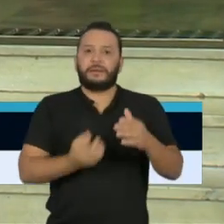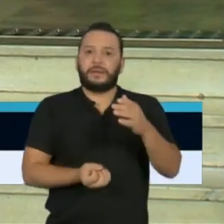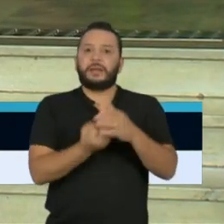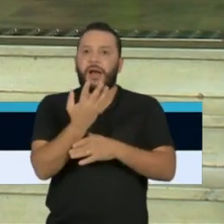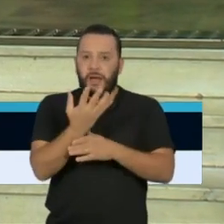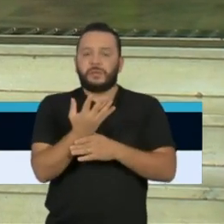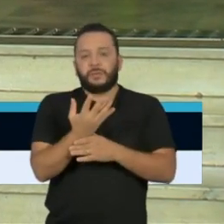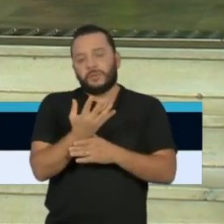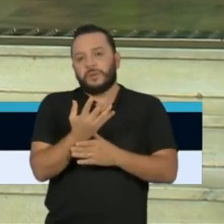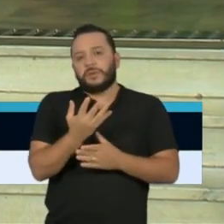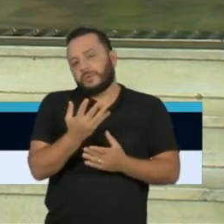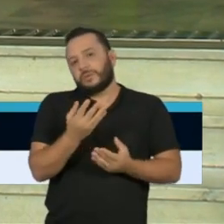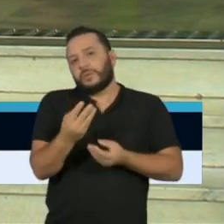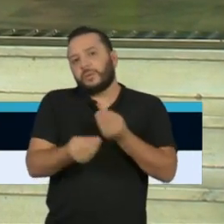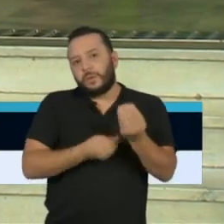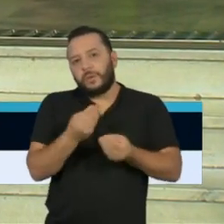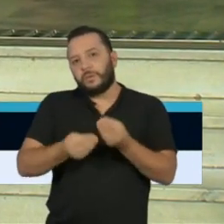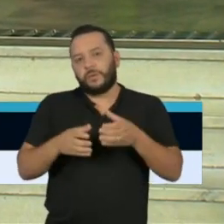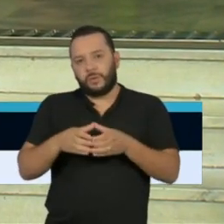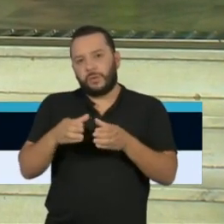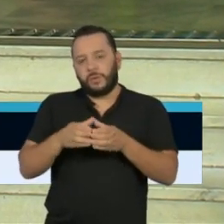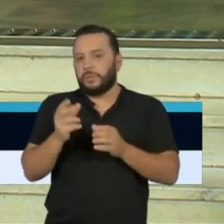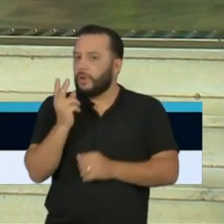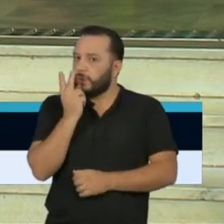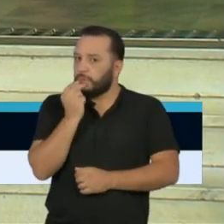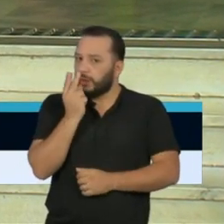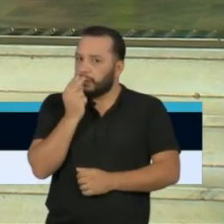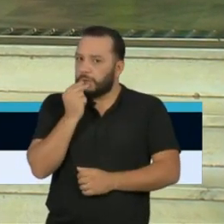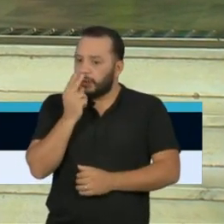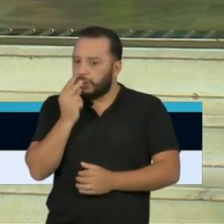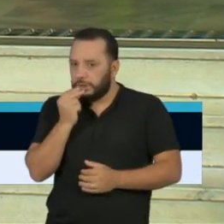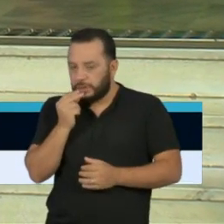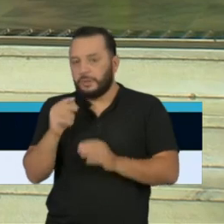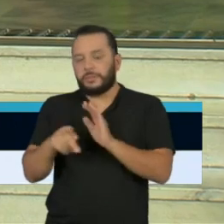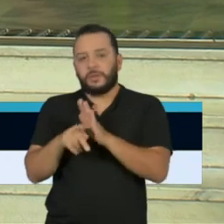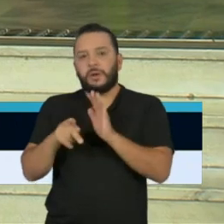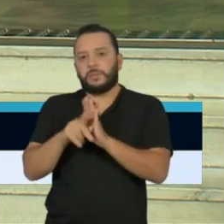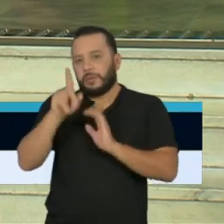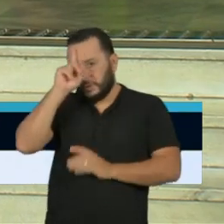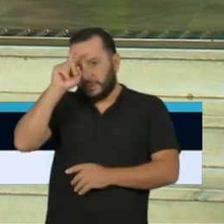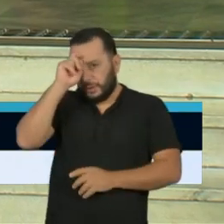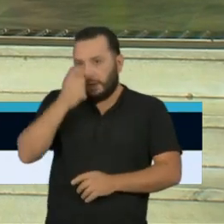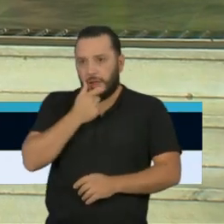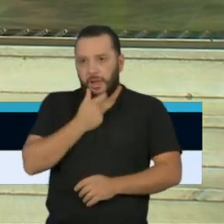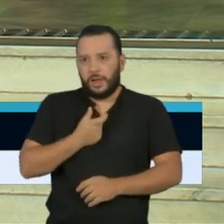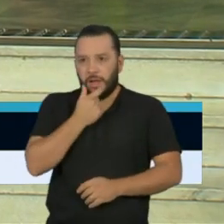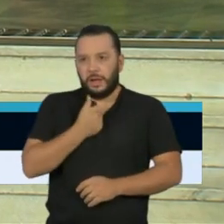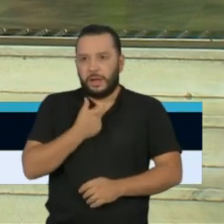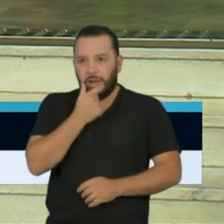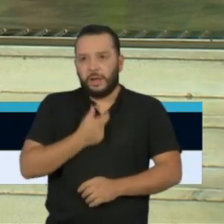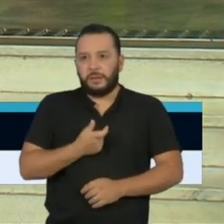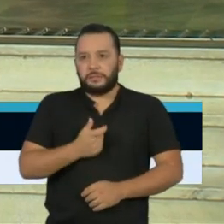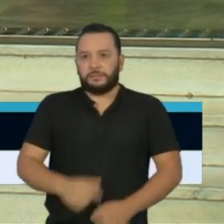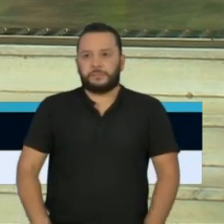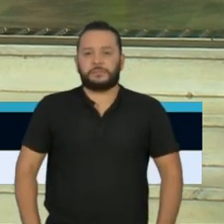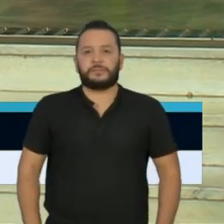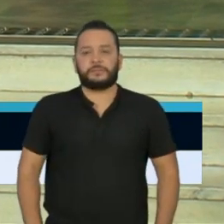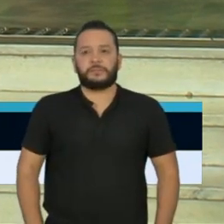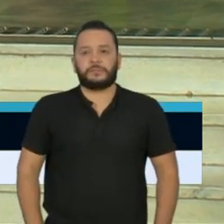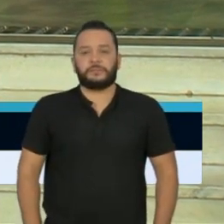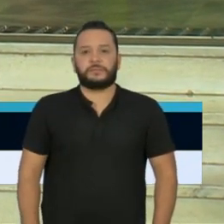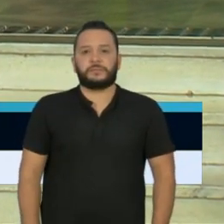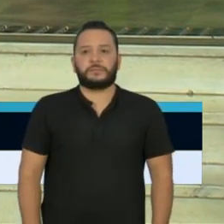com o suporte e o apoio de uma equipe de nutricionistas do Hospital Albert Einstein. Mas muito